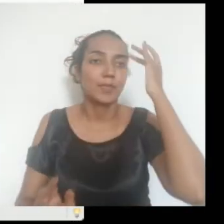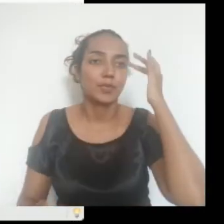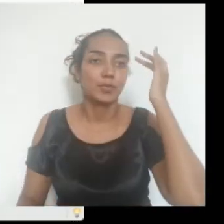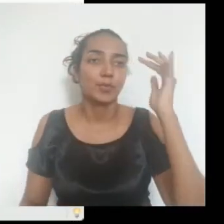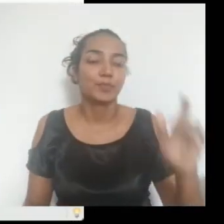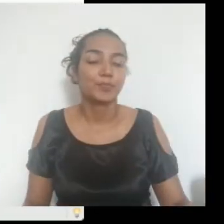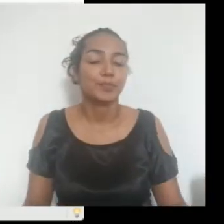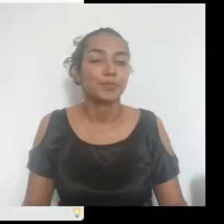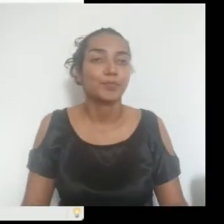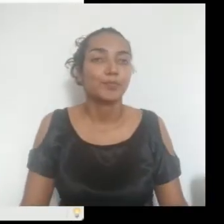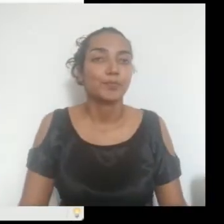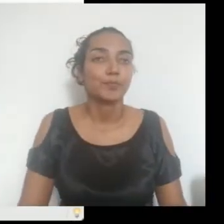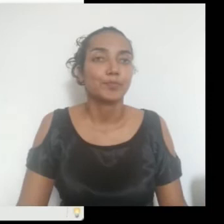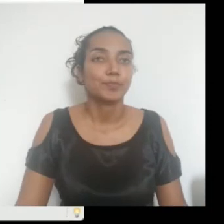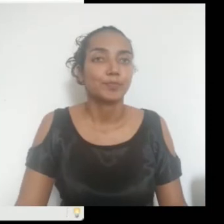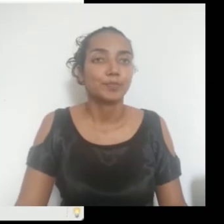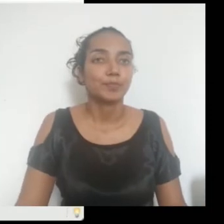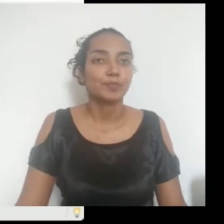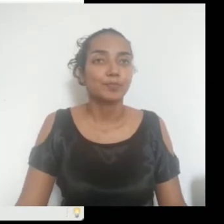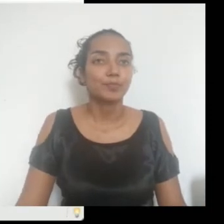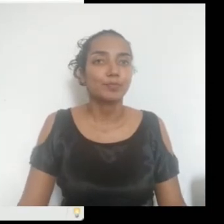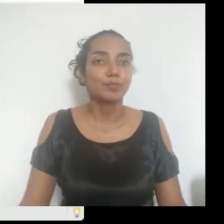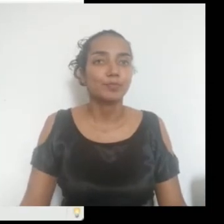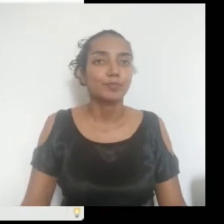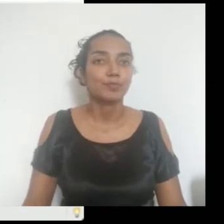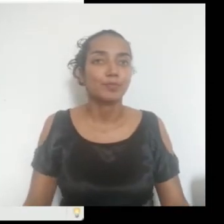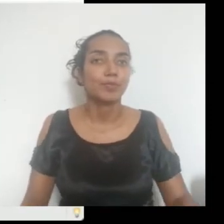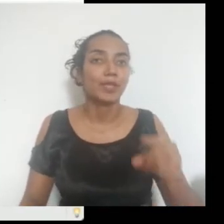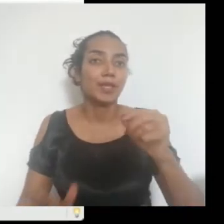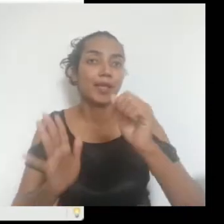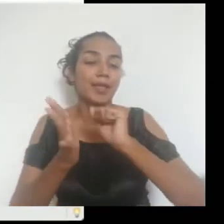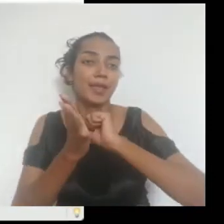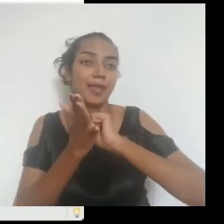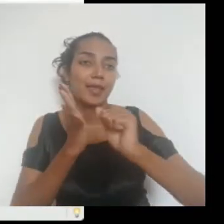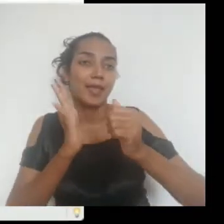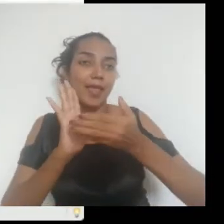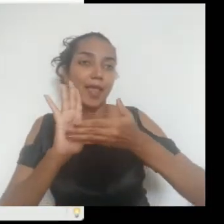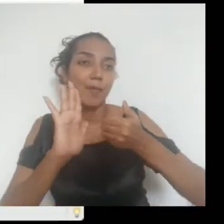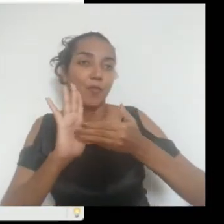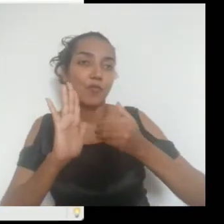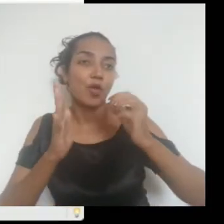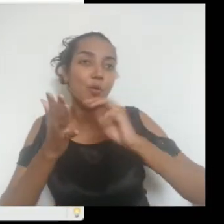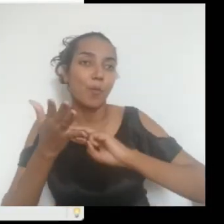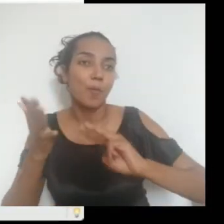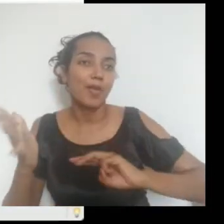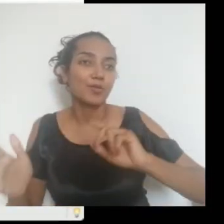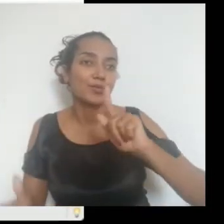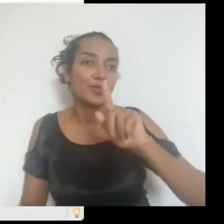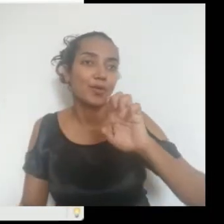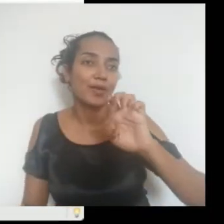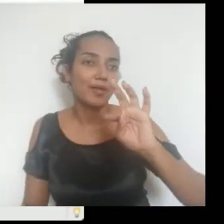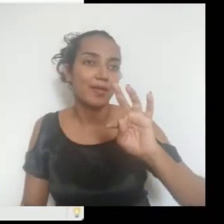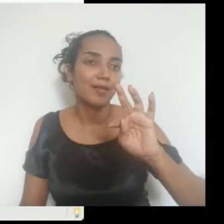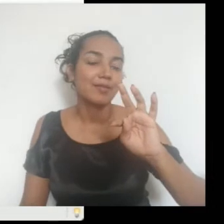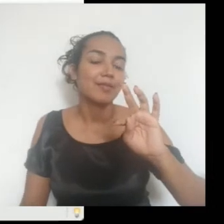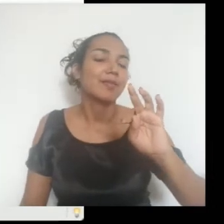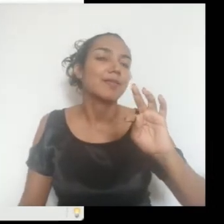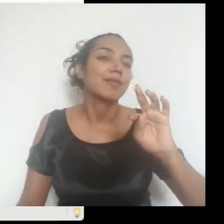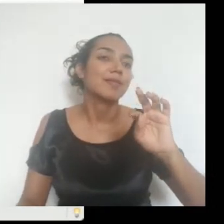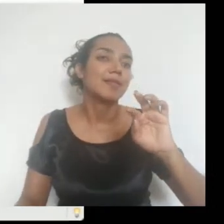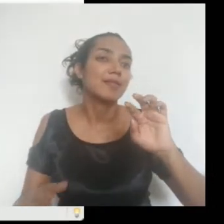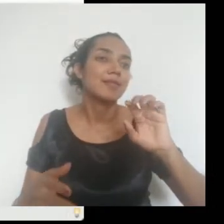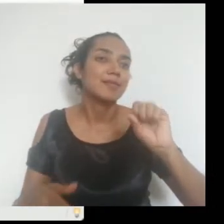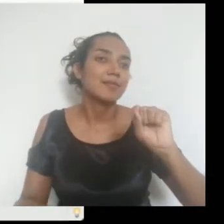aluno e remover os métodos getSet que foram criados para eles também, porque eles não existem mais nem na